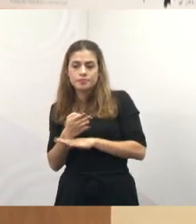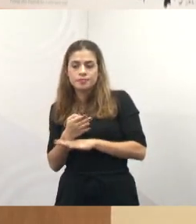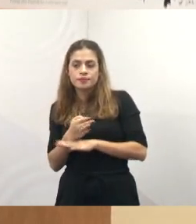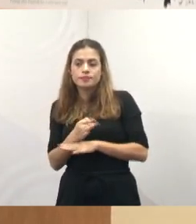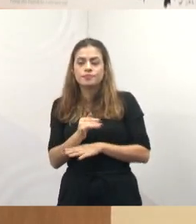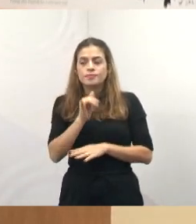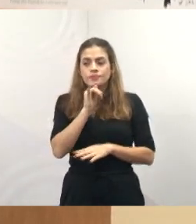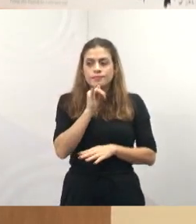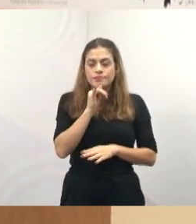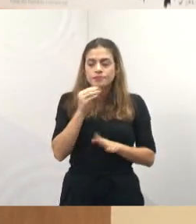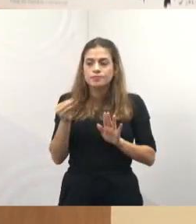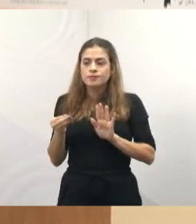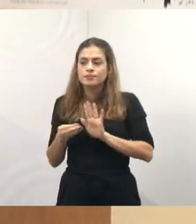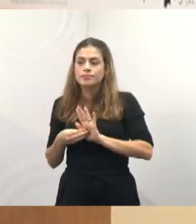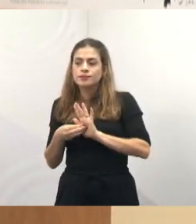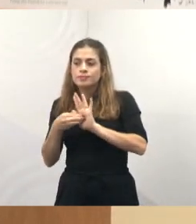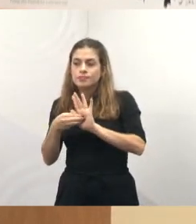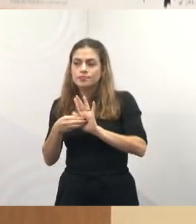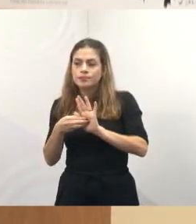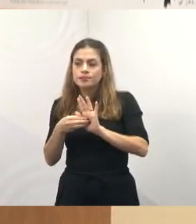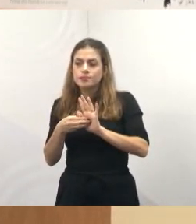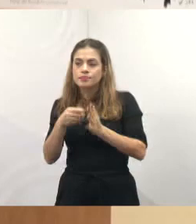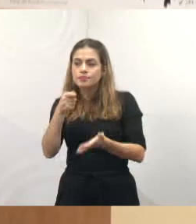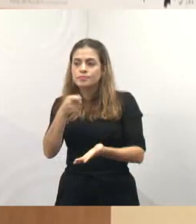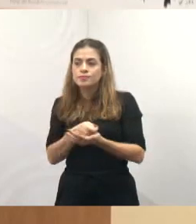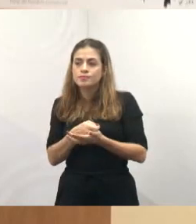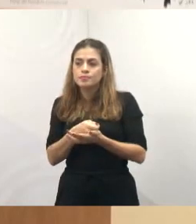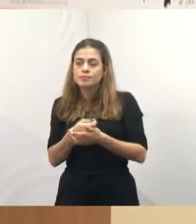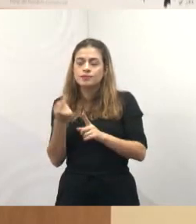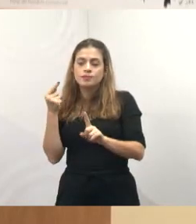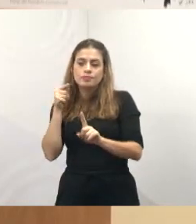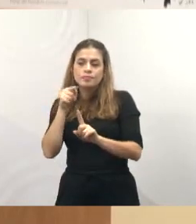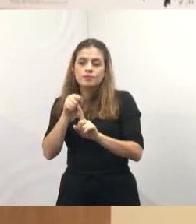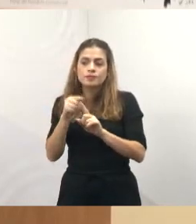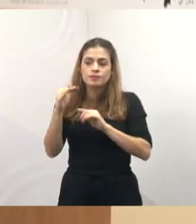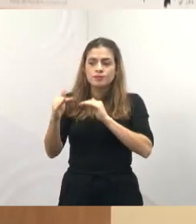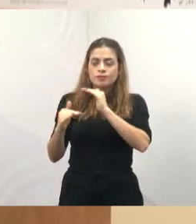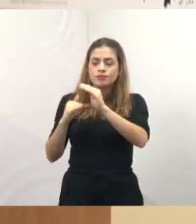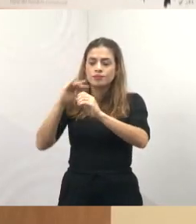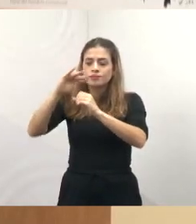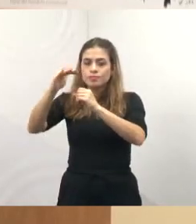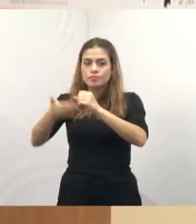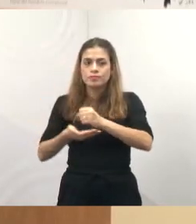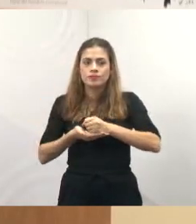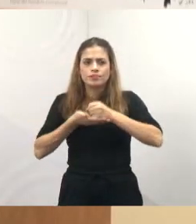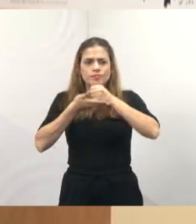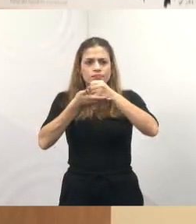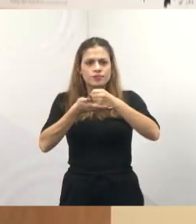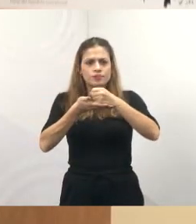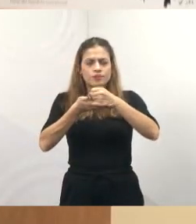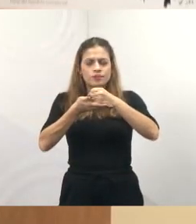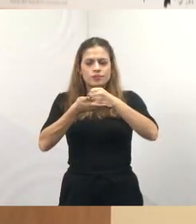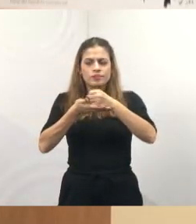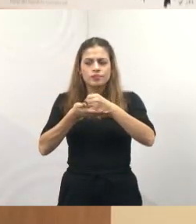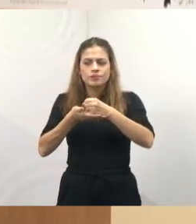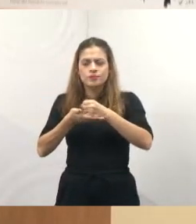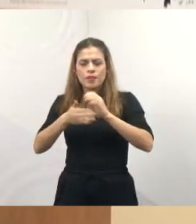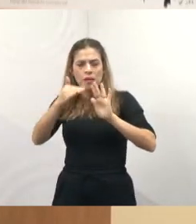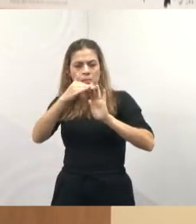modelo de implementação do cumprimento dos objetivos do desenvolvimento sustentável. Pegar as metas e